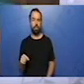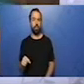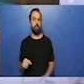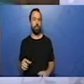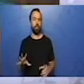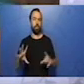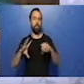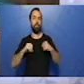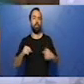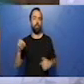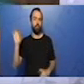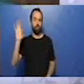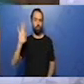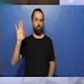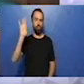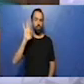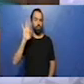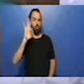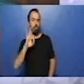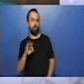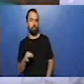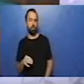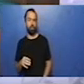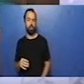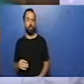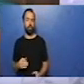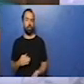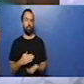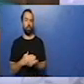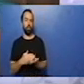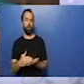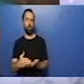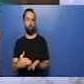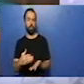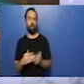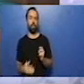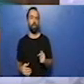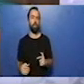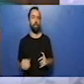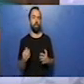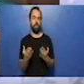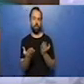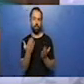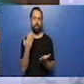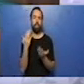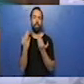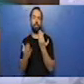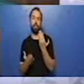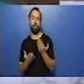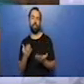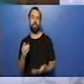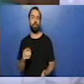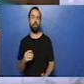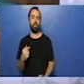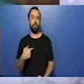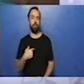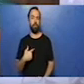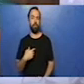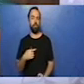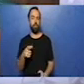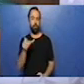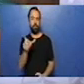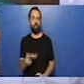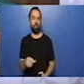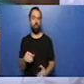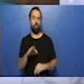iniciando pelo controle, o tratamento do doente. Não havendo doente novamente, diminui a transmissão. Como que nós